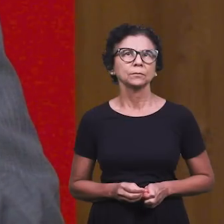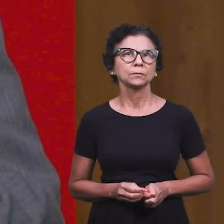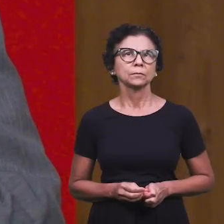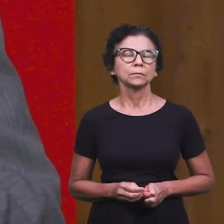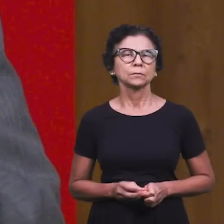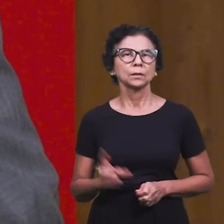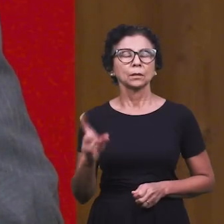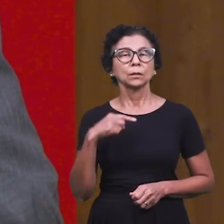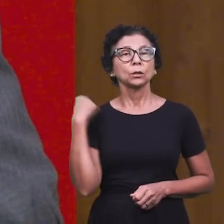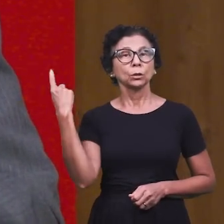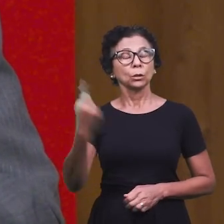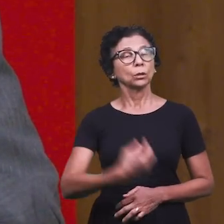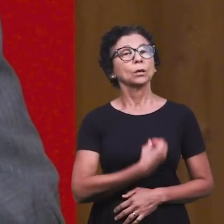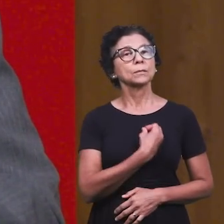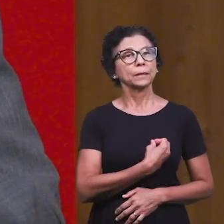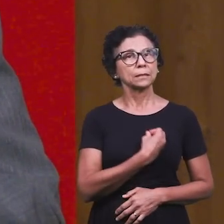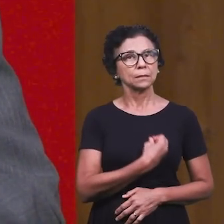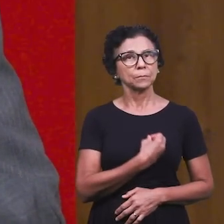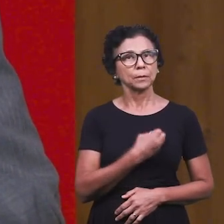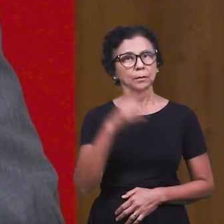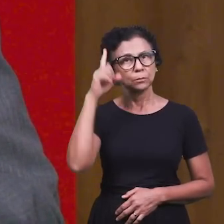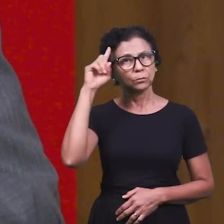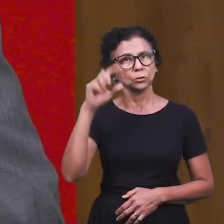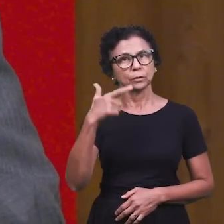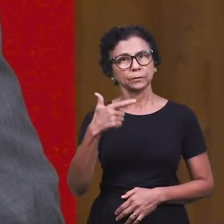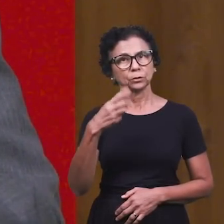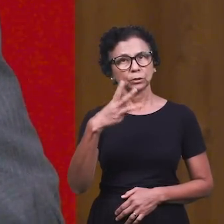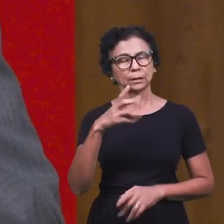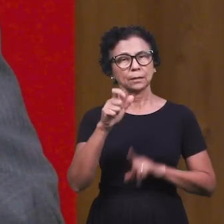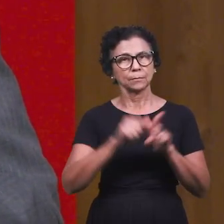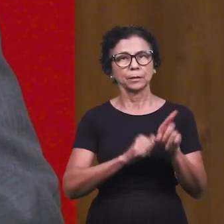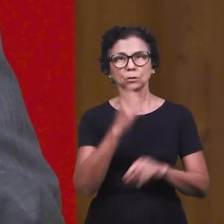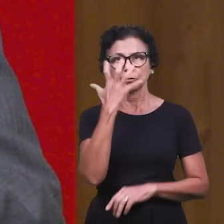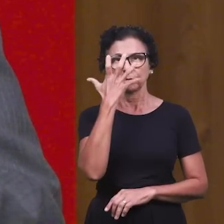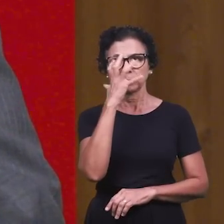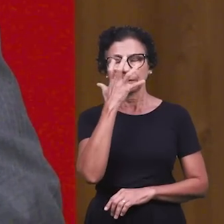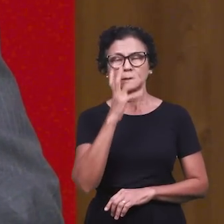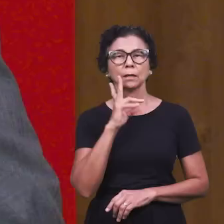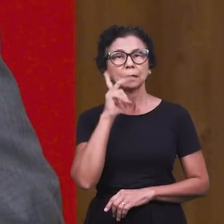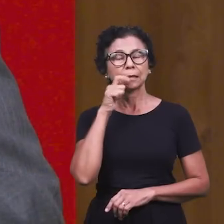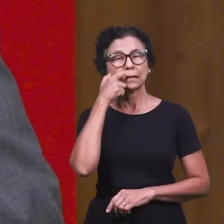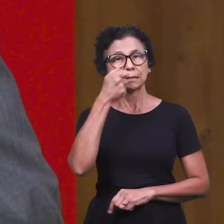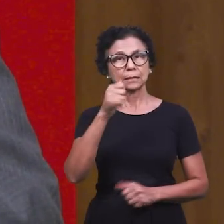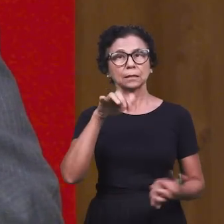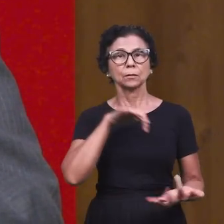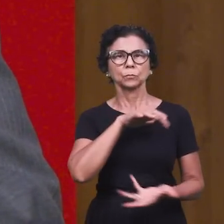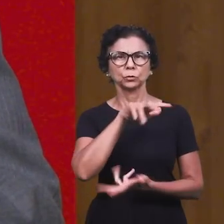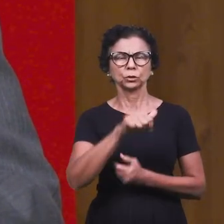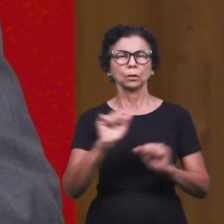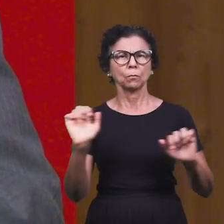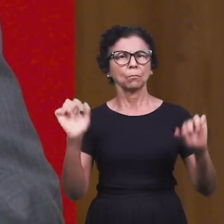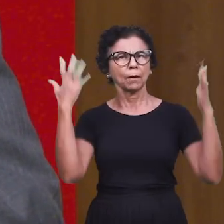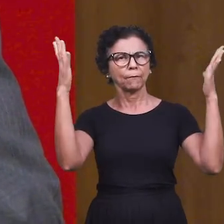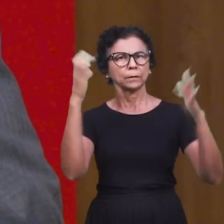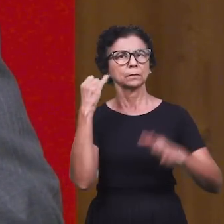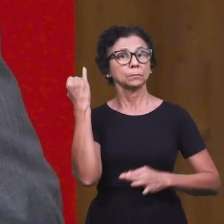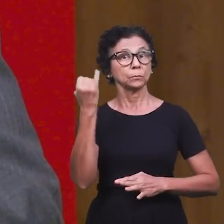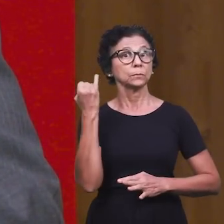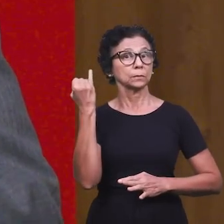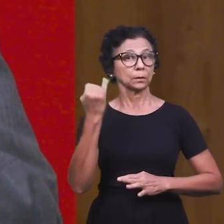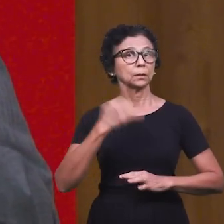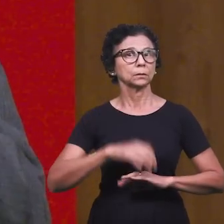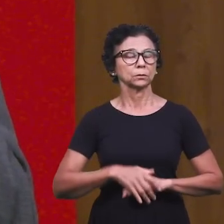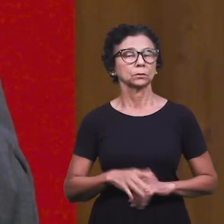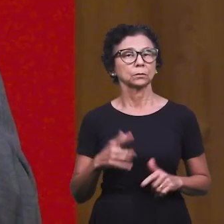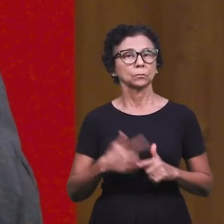Nós participamos, no dia 23 deste mês de fevereiro, da Ceia Mundial, um evento de grande importância,